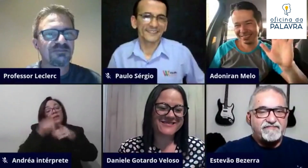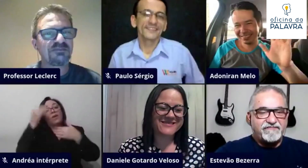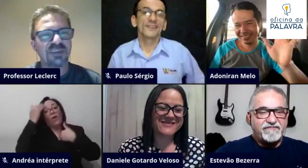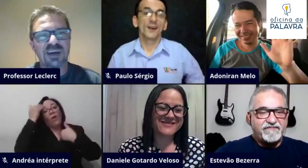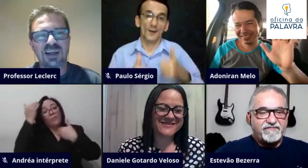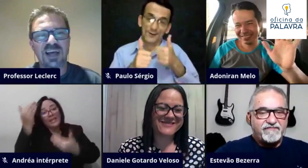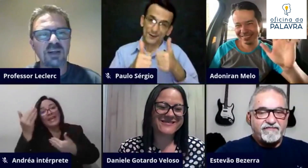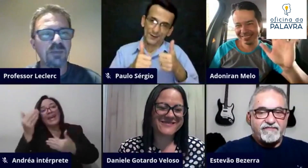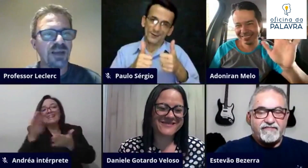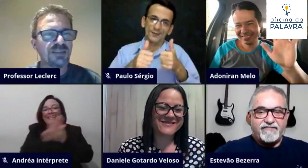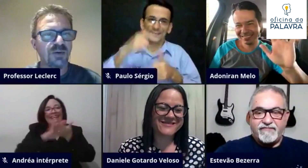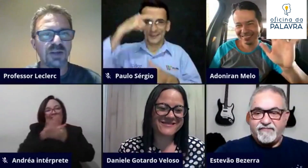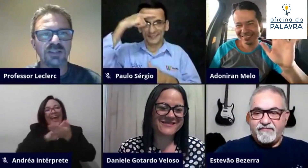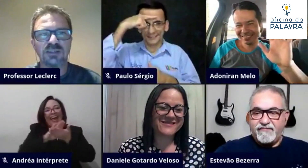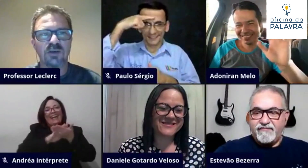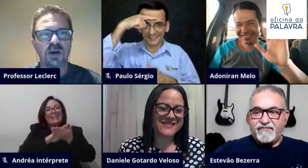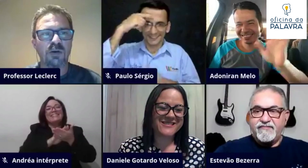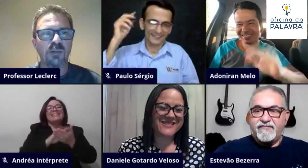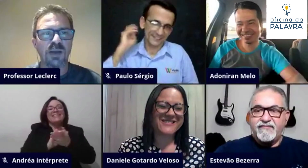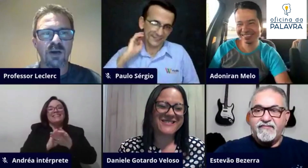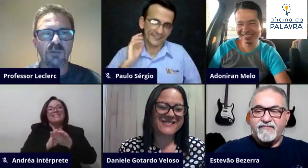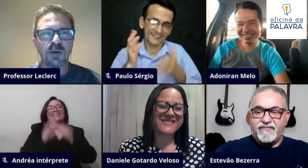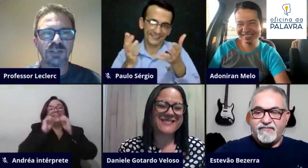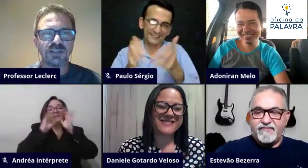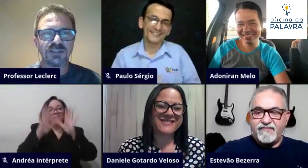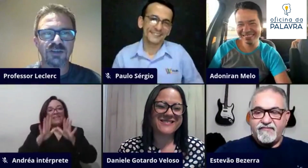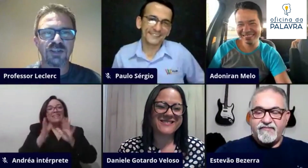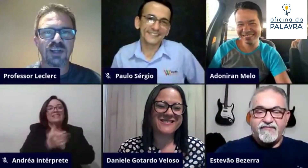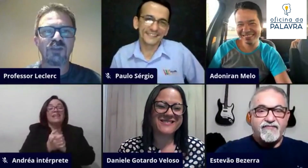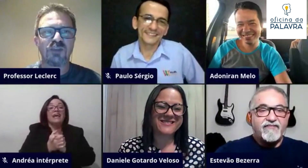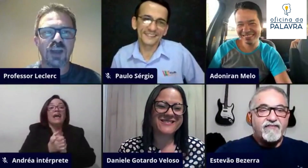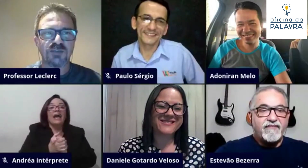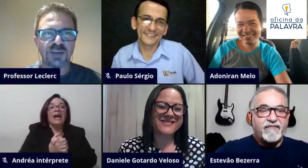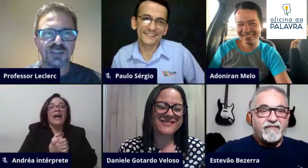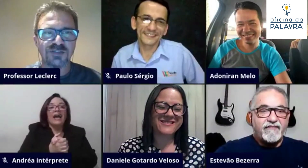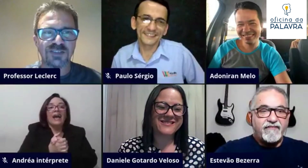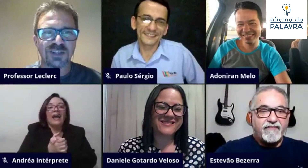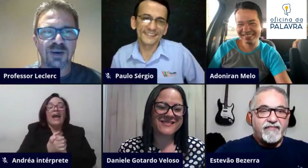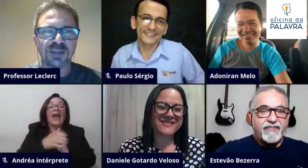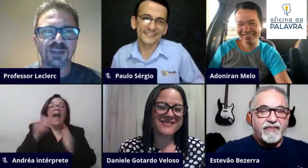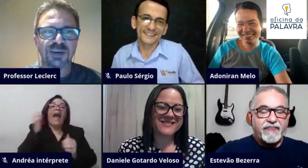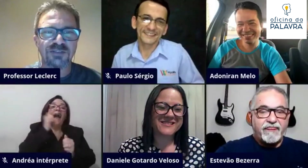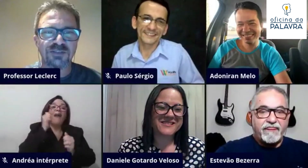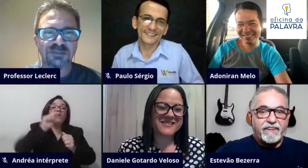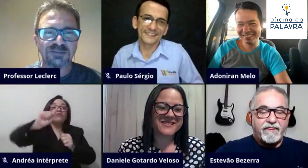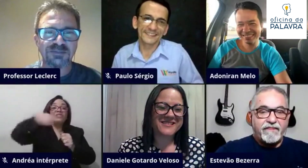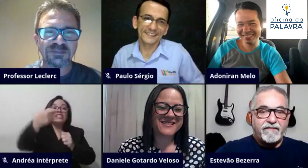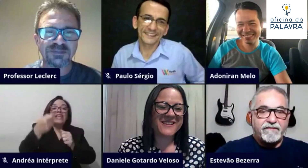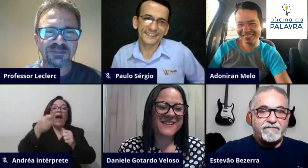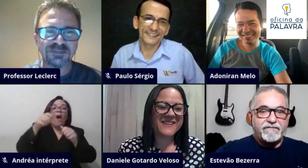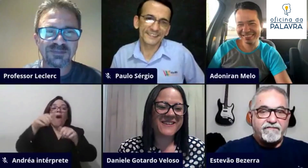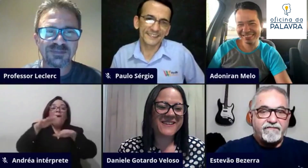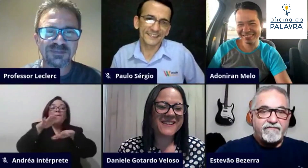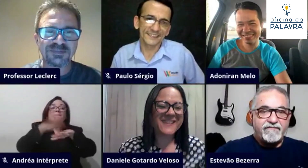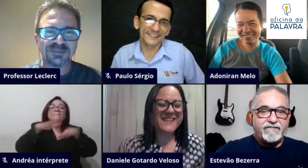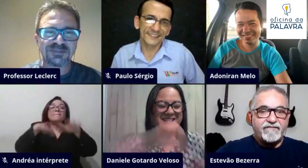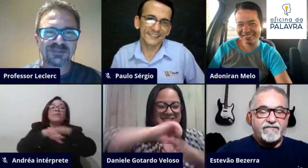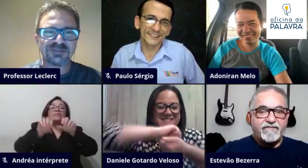Obrigada. Ralaram a beça hoje ainda. Como é que é o monte que ensina, Daniele? Fecha fazendo o sinal aí que eu quero ver.